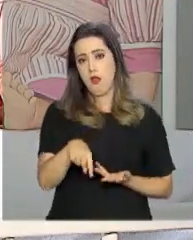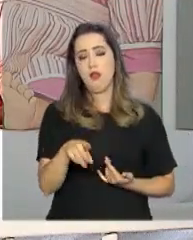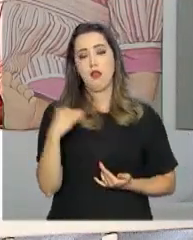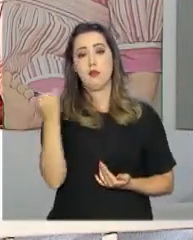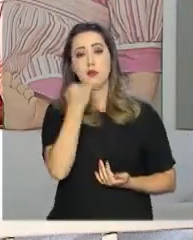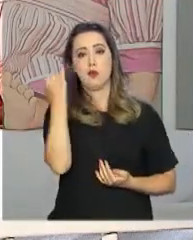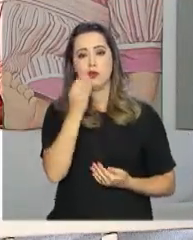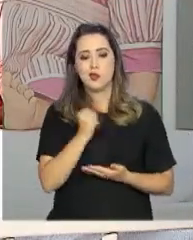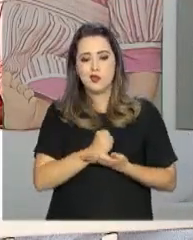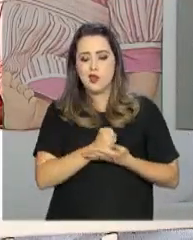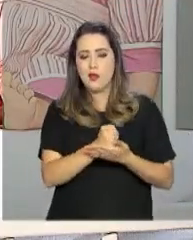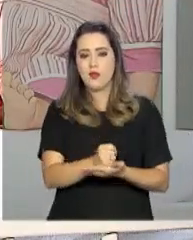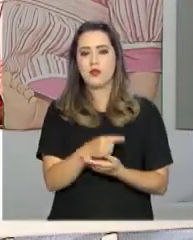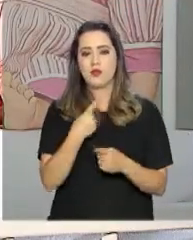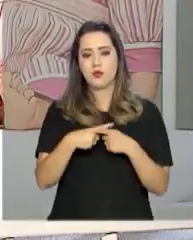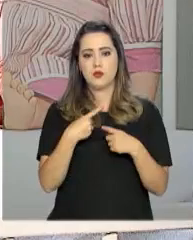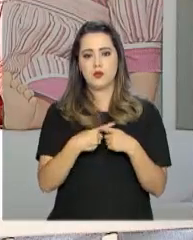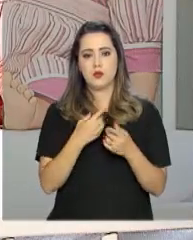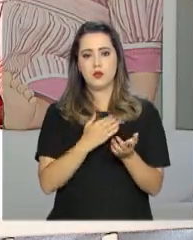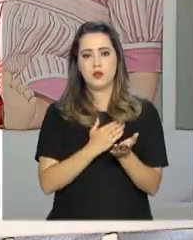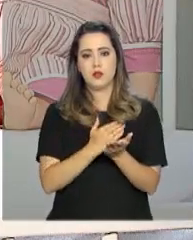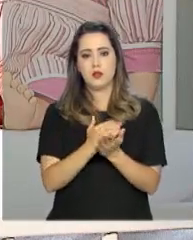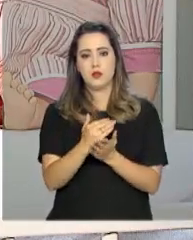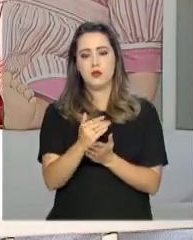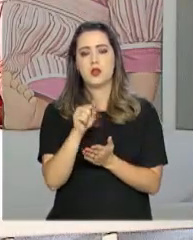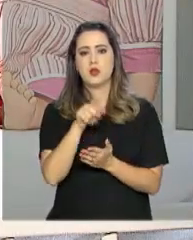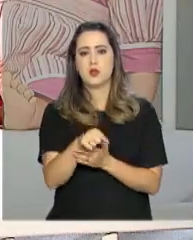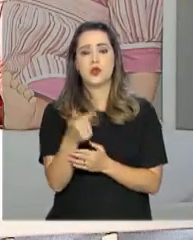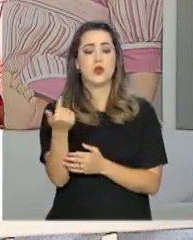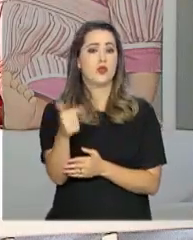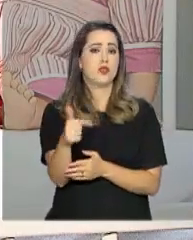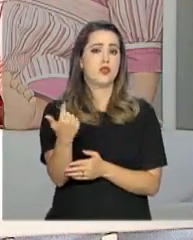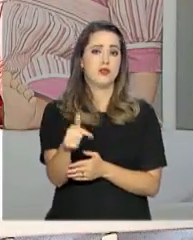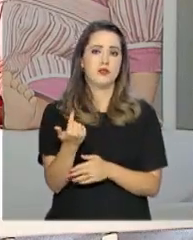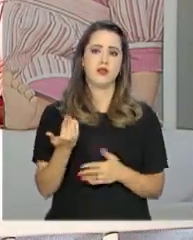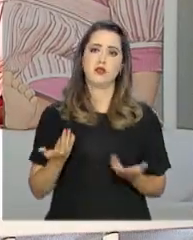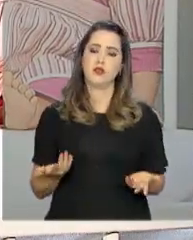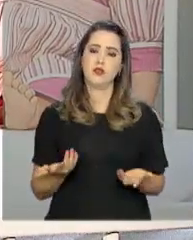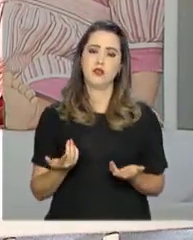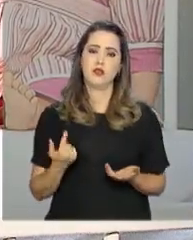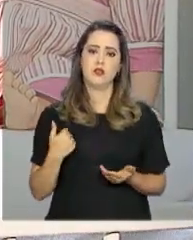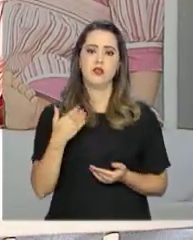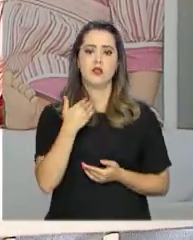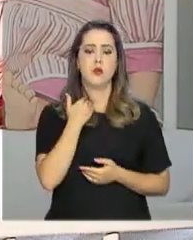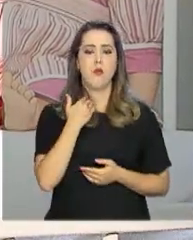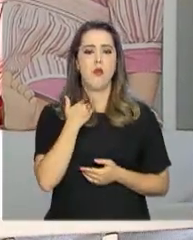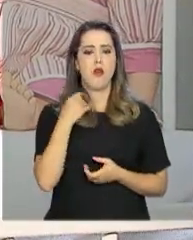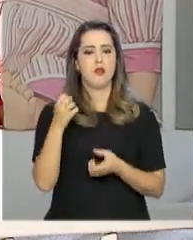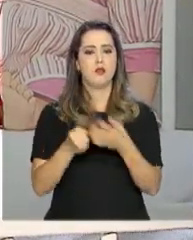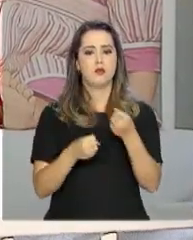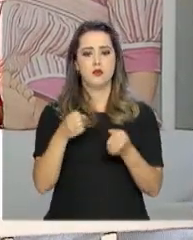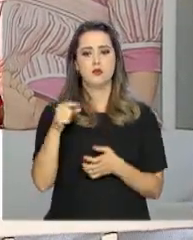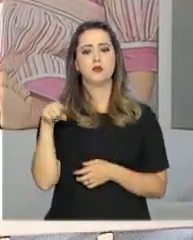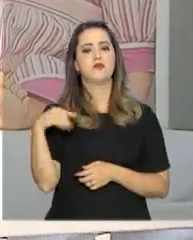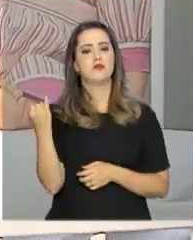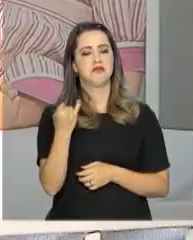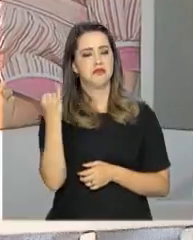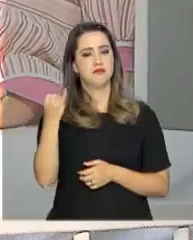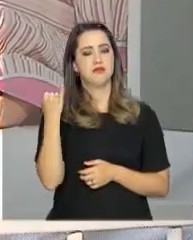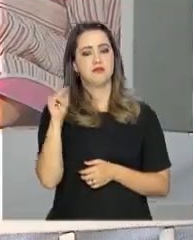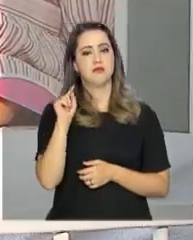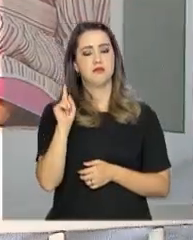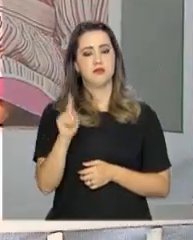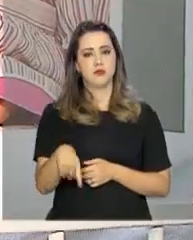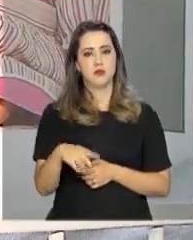assim, como ela iniciou a tomar e eu não tinha... Né? Então, o banco de leite nessa hora foi muito importante,